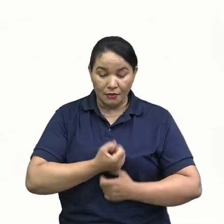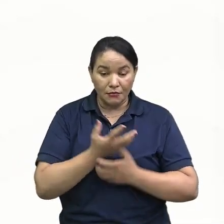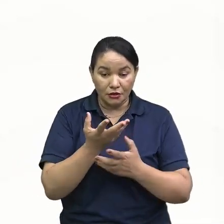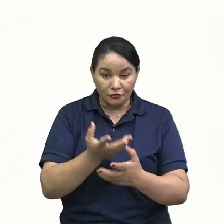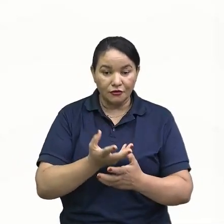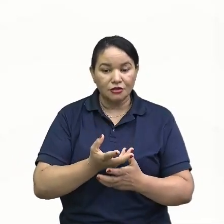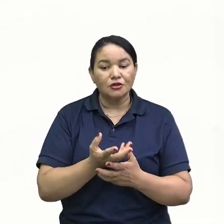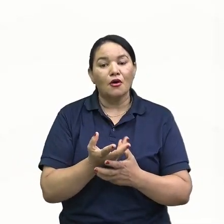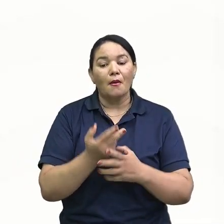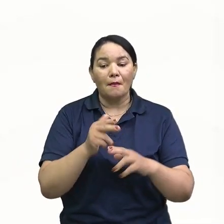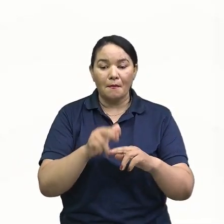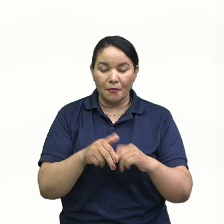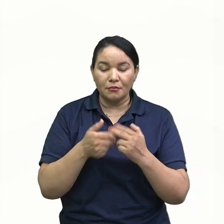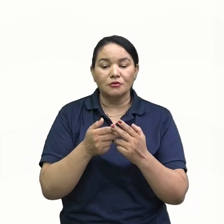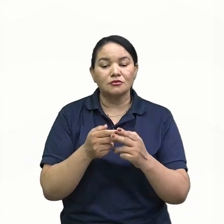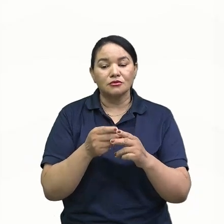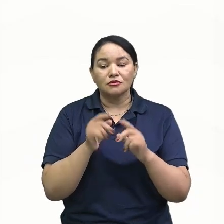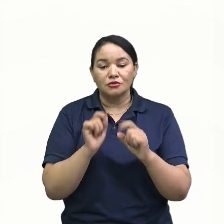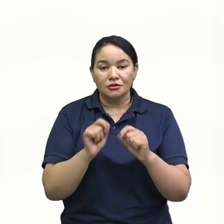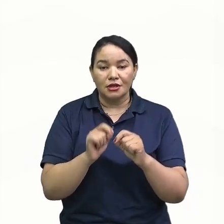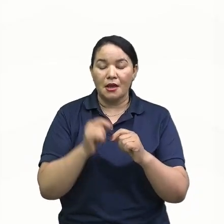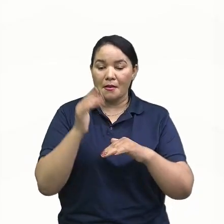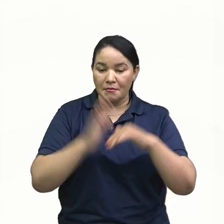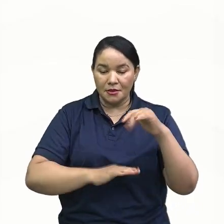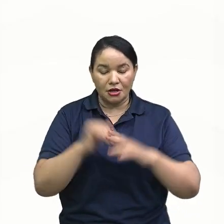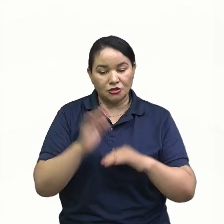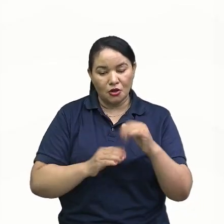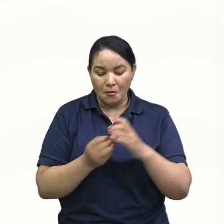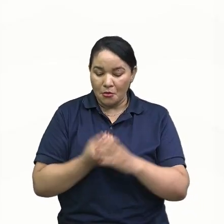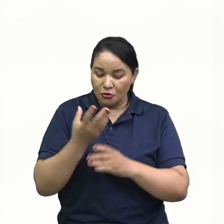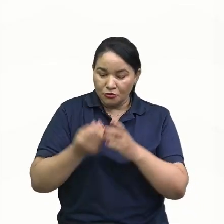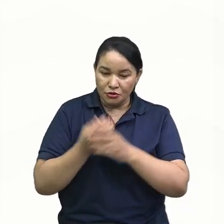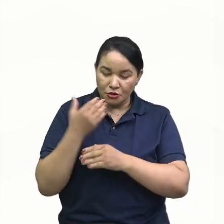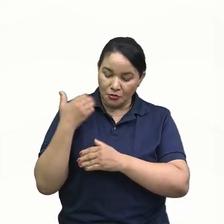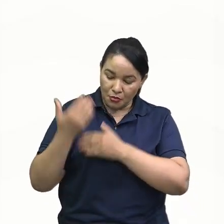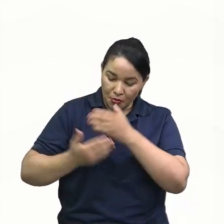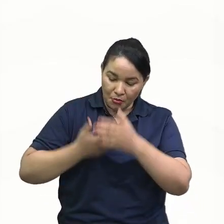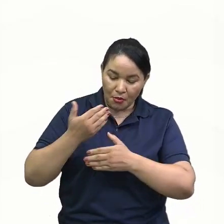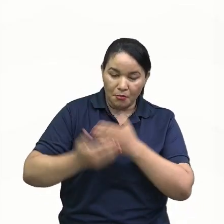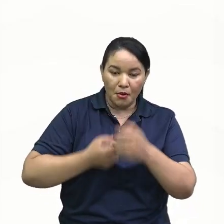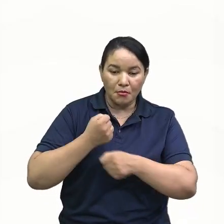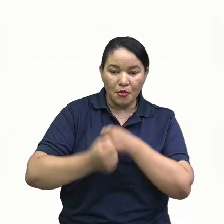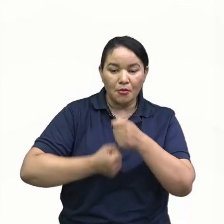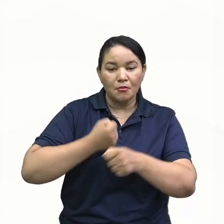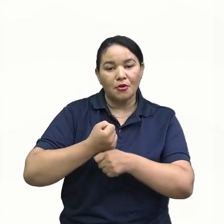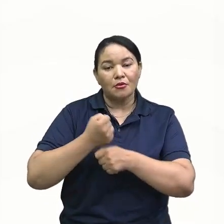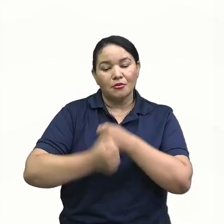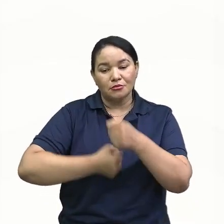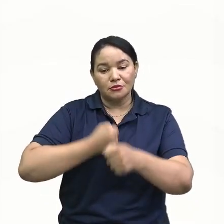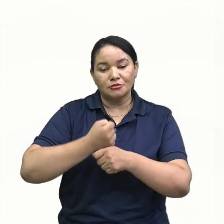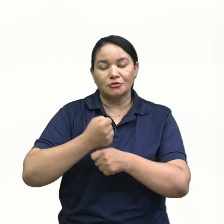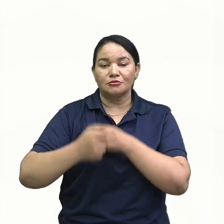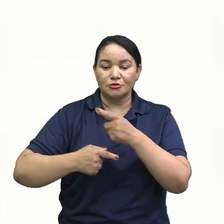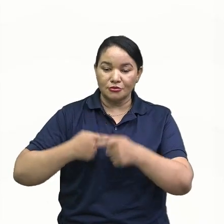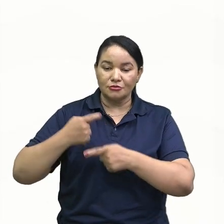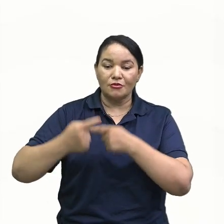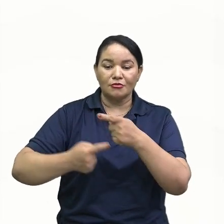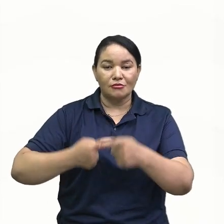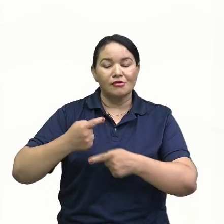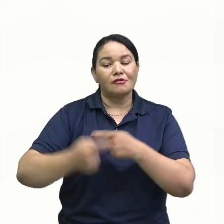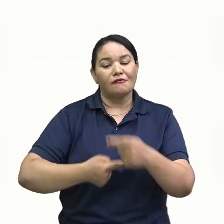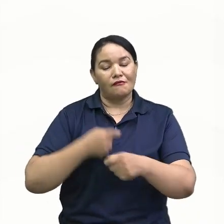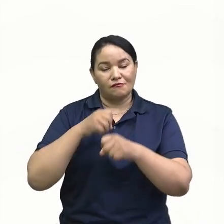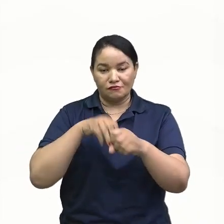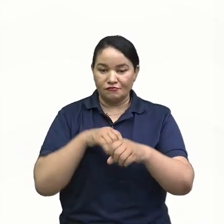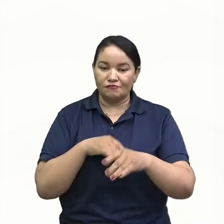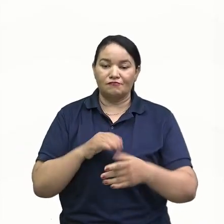manifestação por conta de práticas que foram sendo produzidas ao longo do tempo. Isso foi passado de geração em